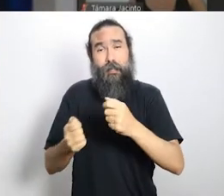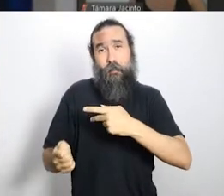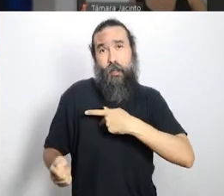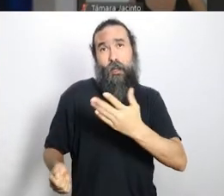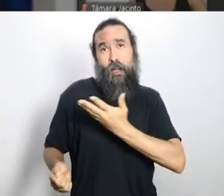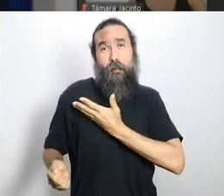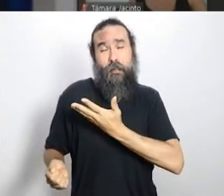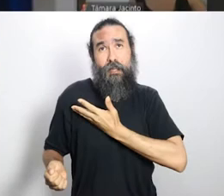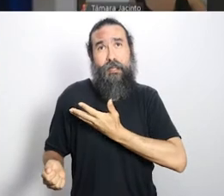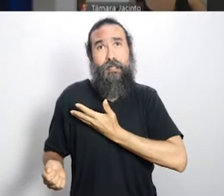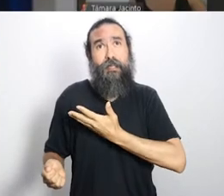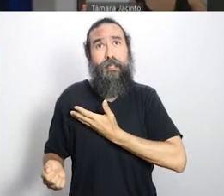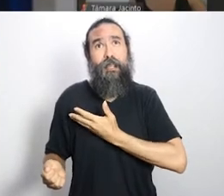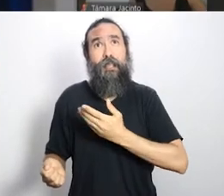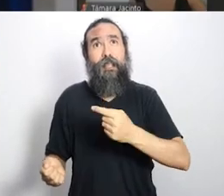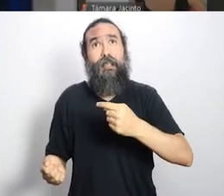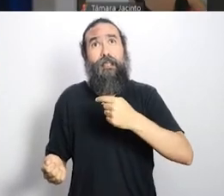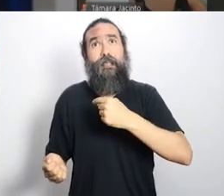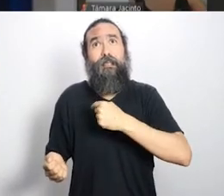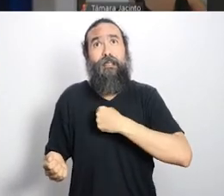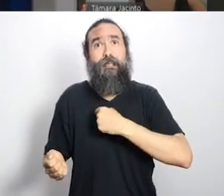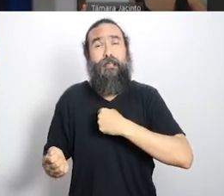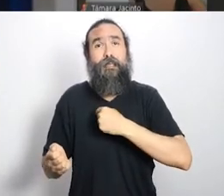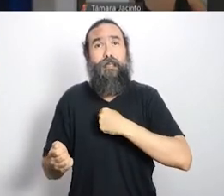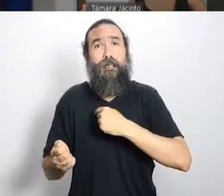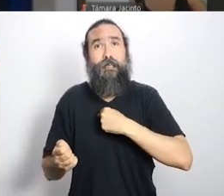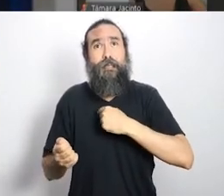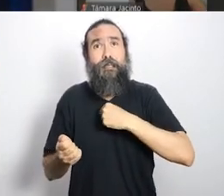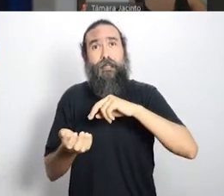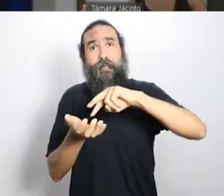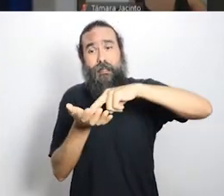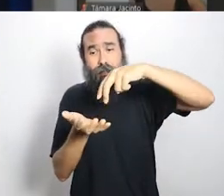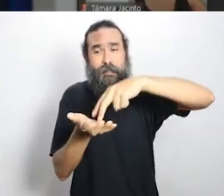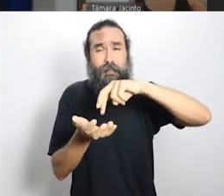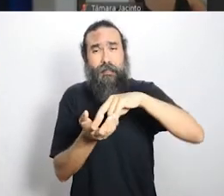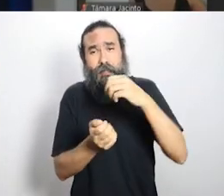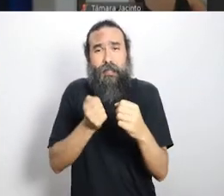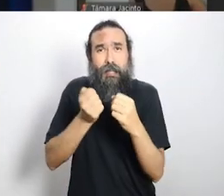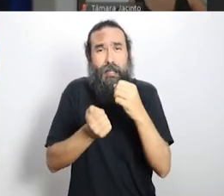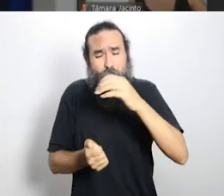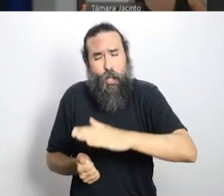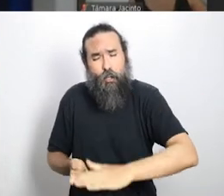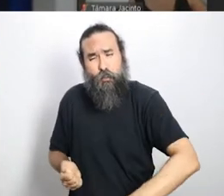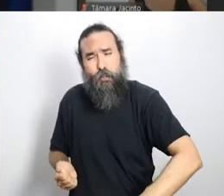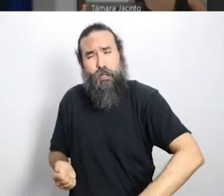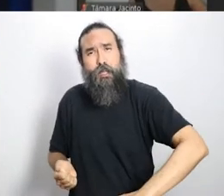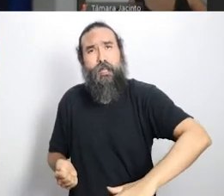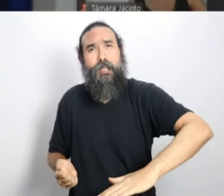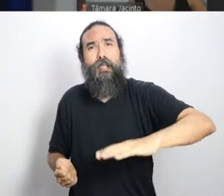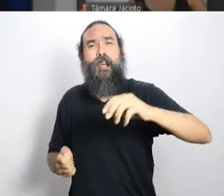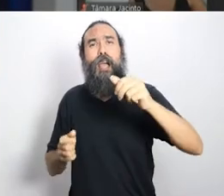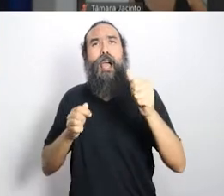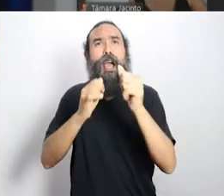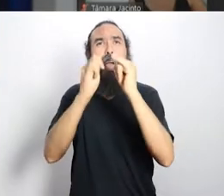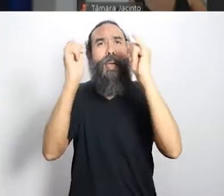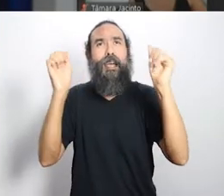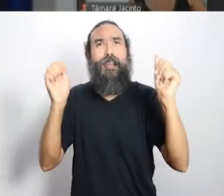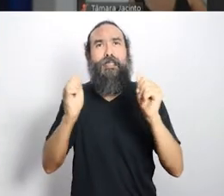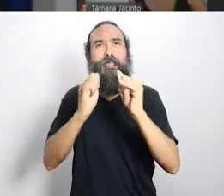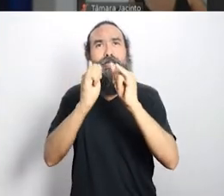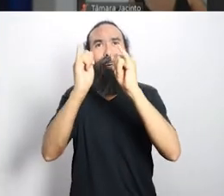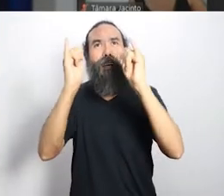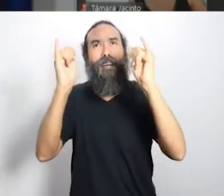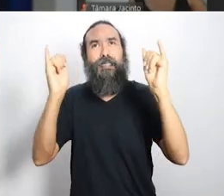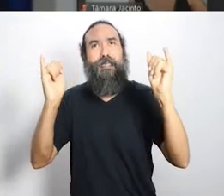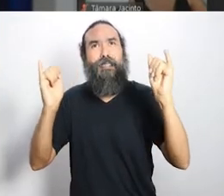Eu sambo desde menino, quilarino meu. Ai, ai,